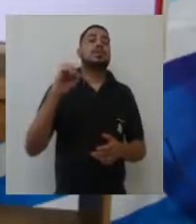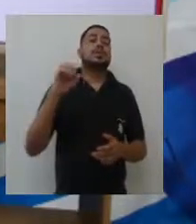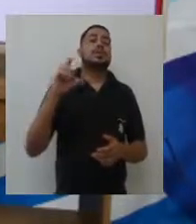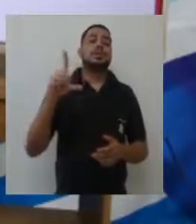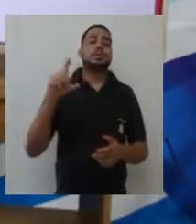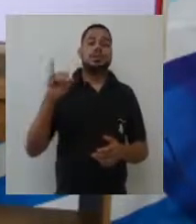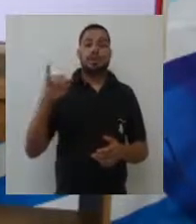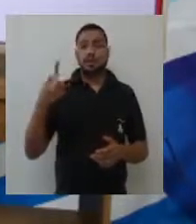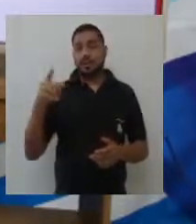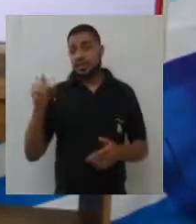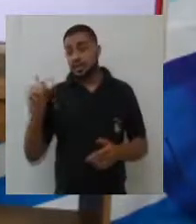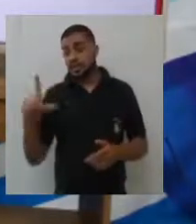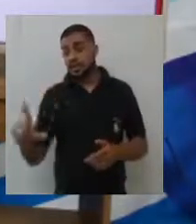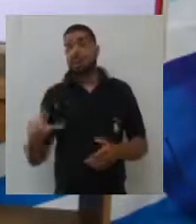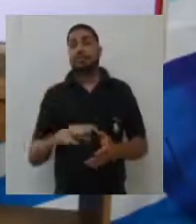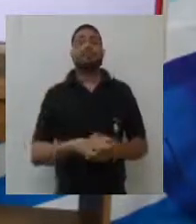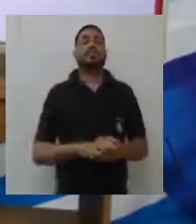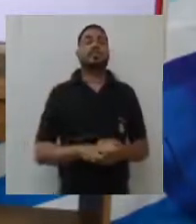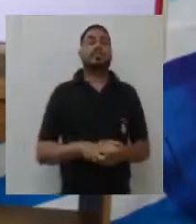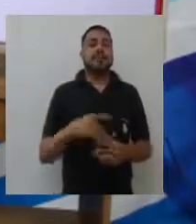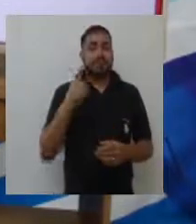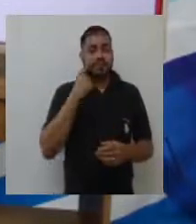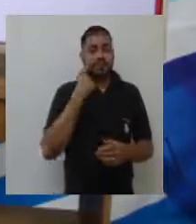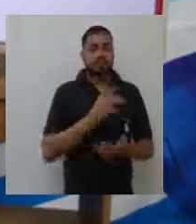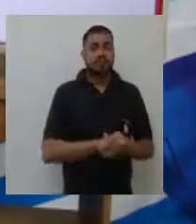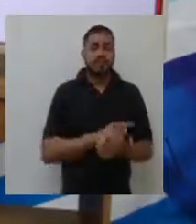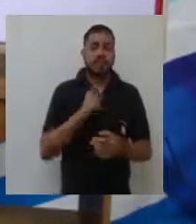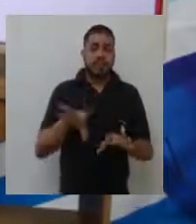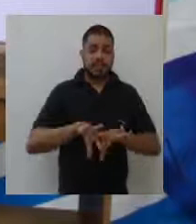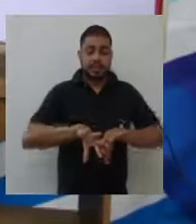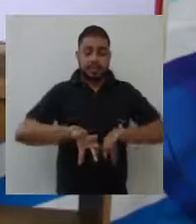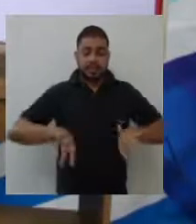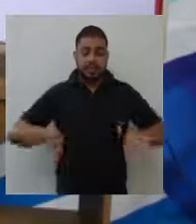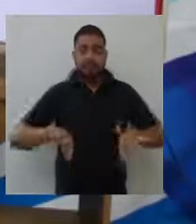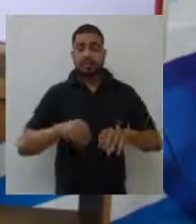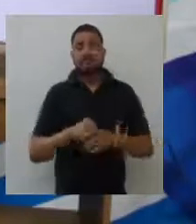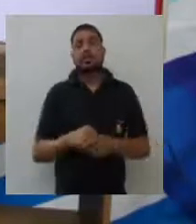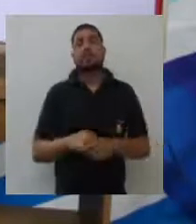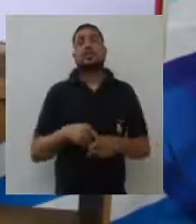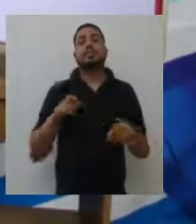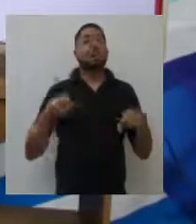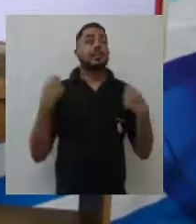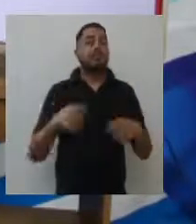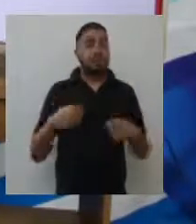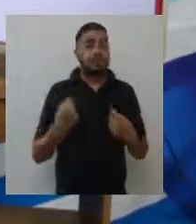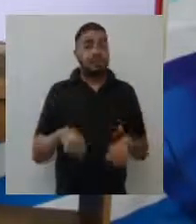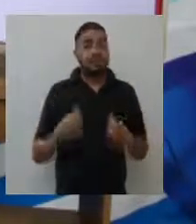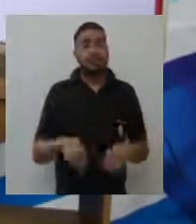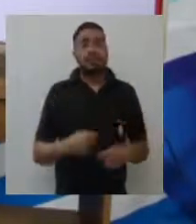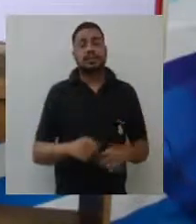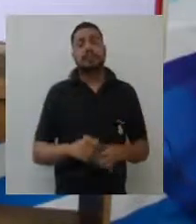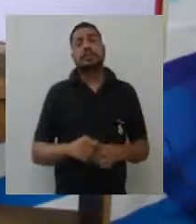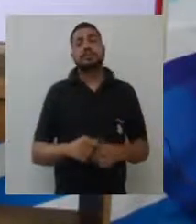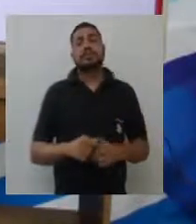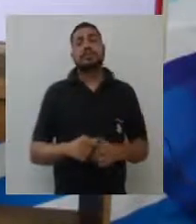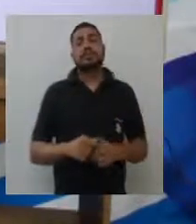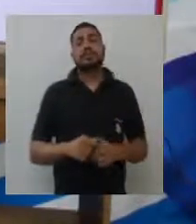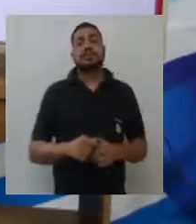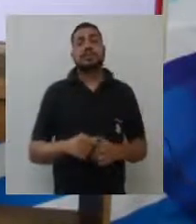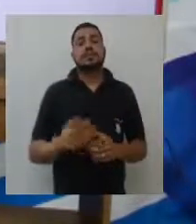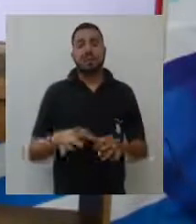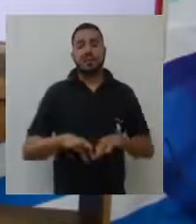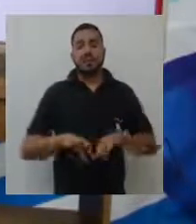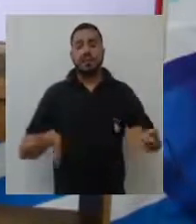coloidal. Veja só, para você fazer uma separação coloidal, você vai fazer separação